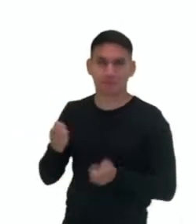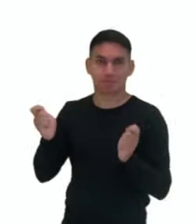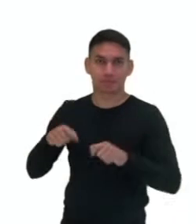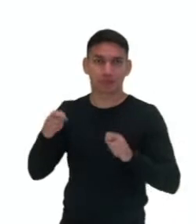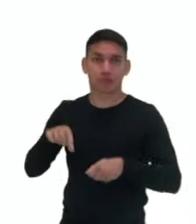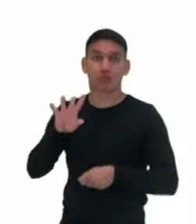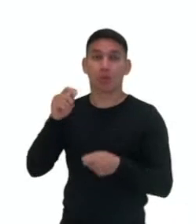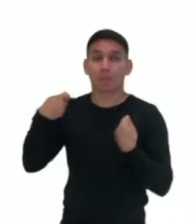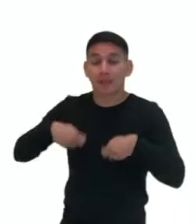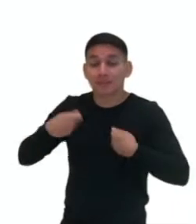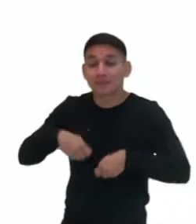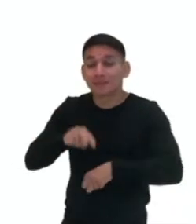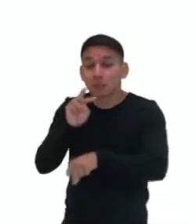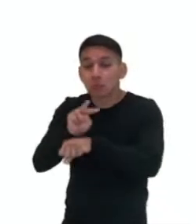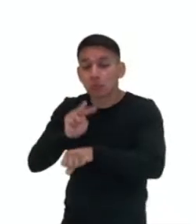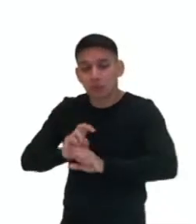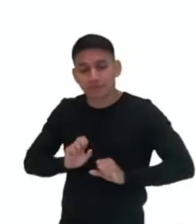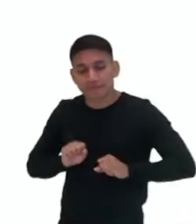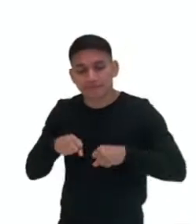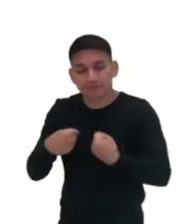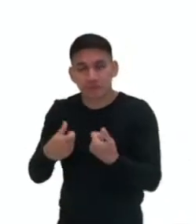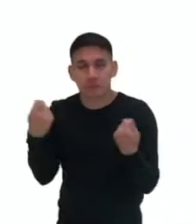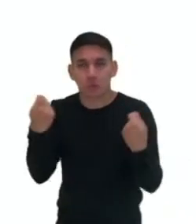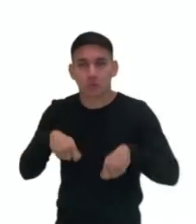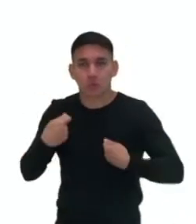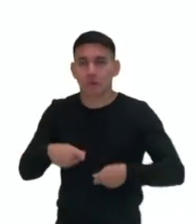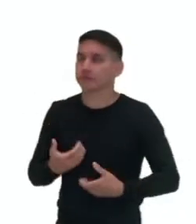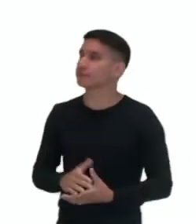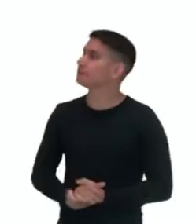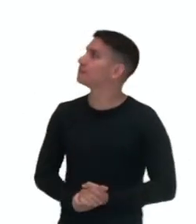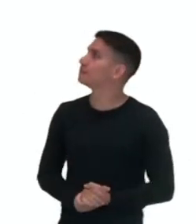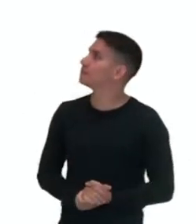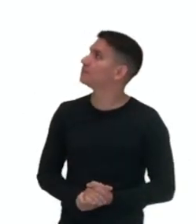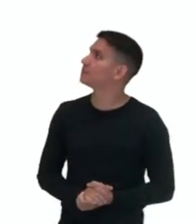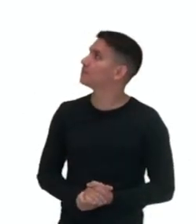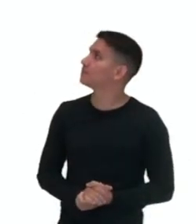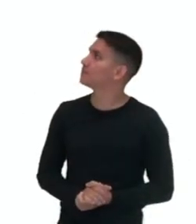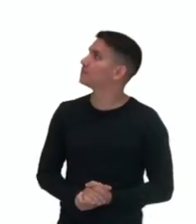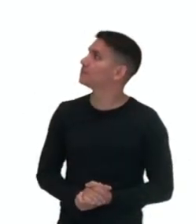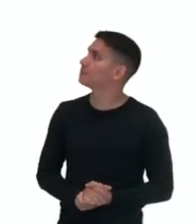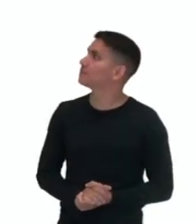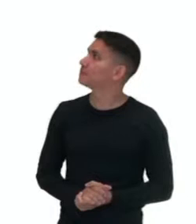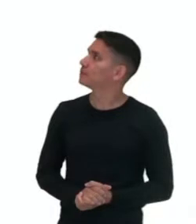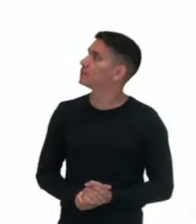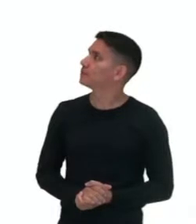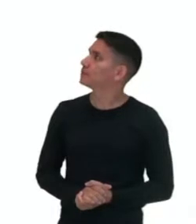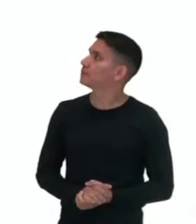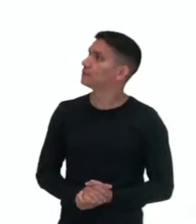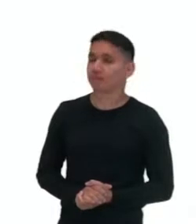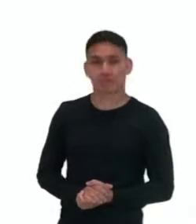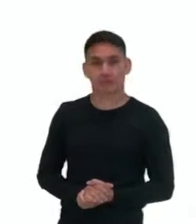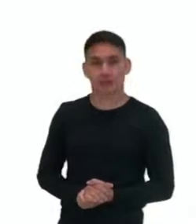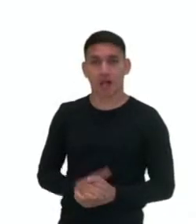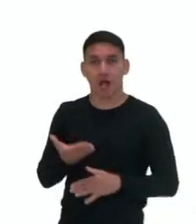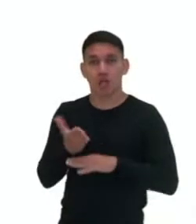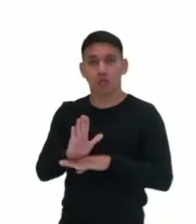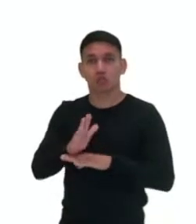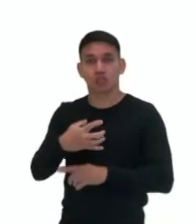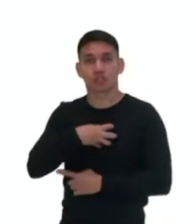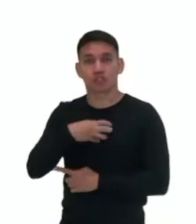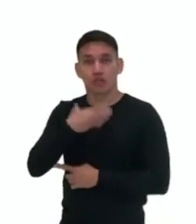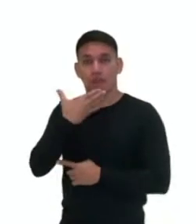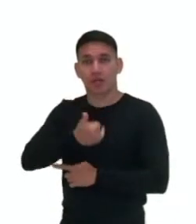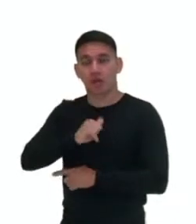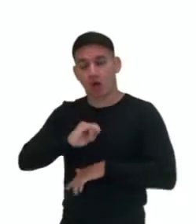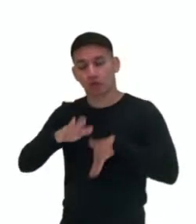nos comprometer e nos esforçar para estruturar uma nova forma de nos desenvolver como sociedade, criando sistemas